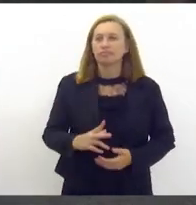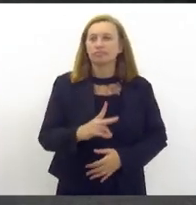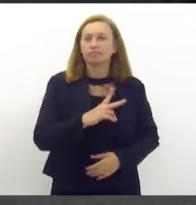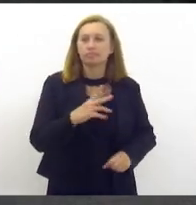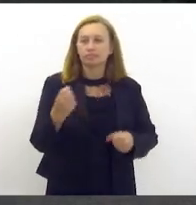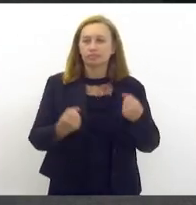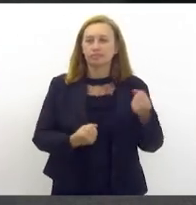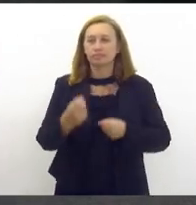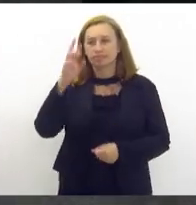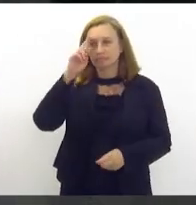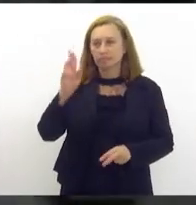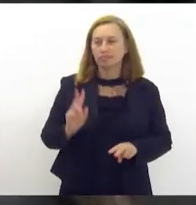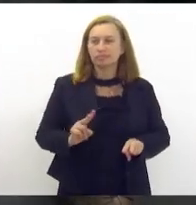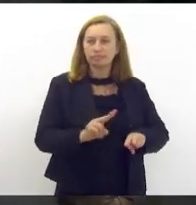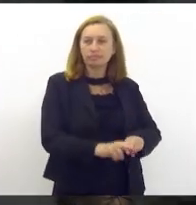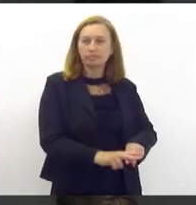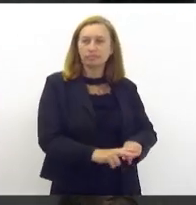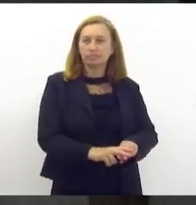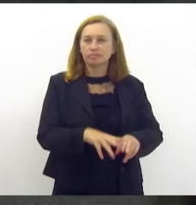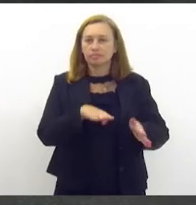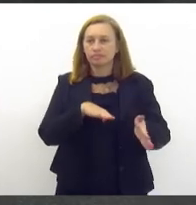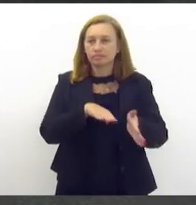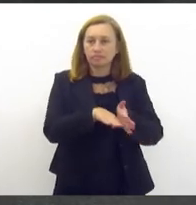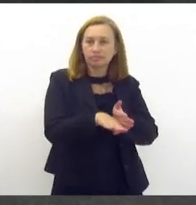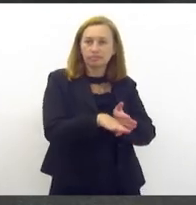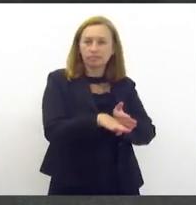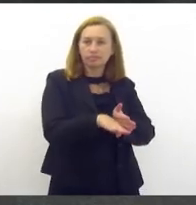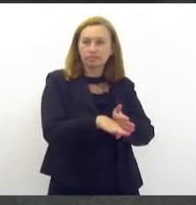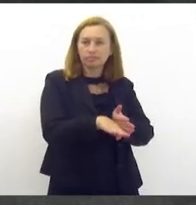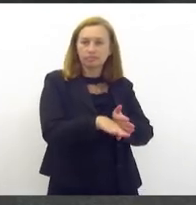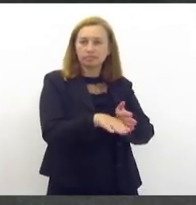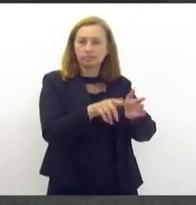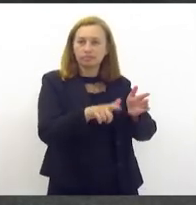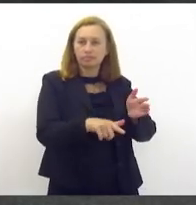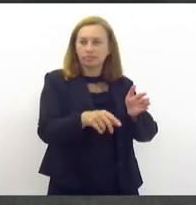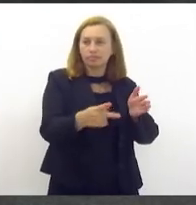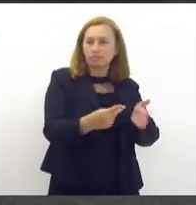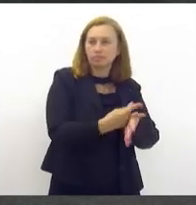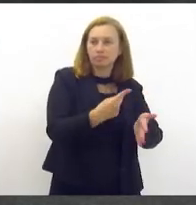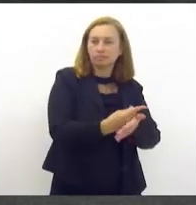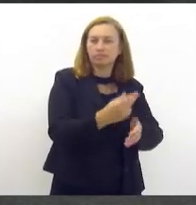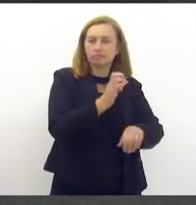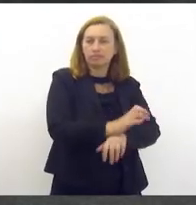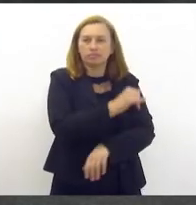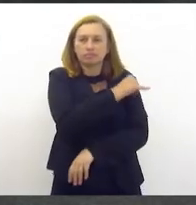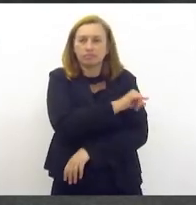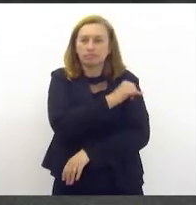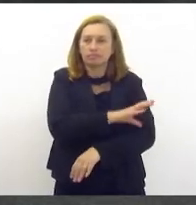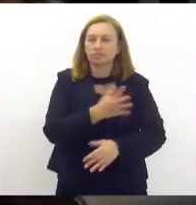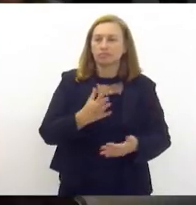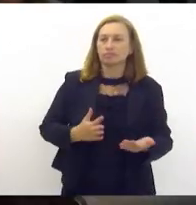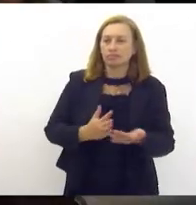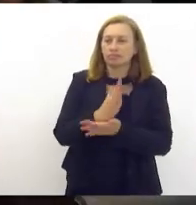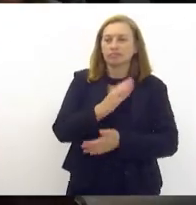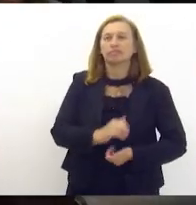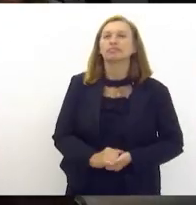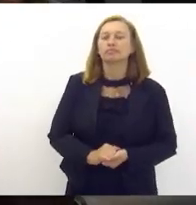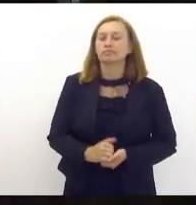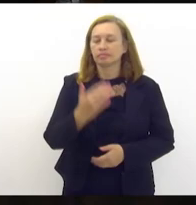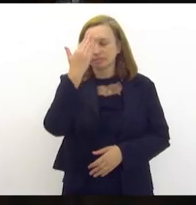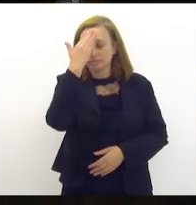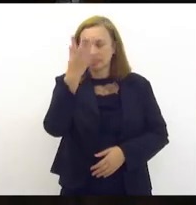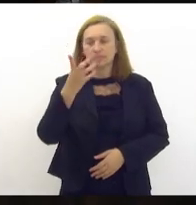veículos apreendidos por estacionamento irregular no Estado do Rio de Janeiro. Parecer é favorável. Muito obrigado, minha